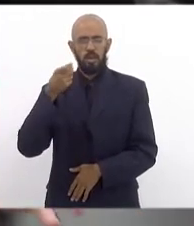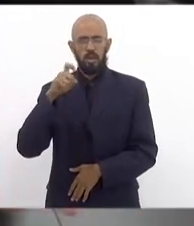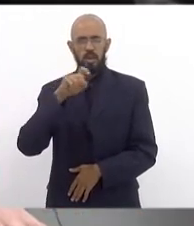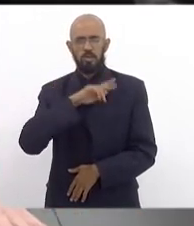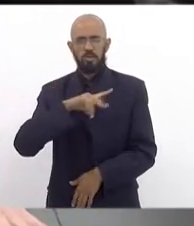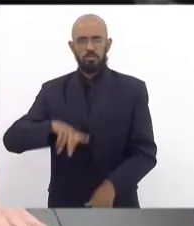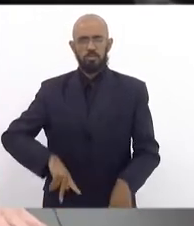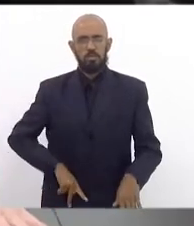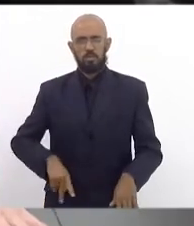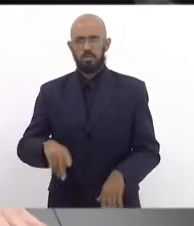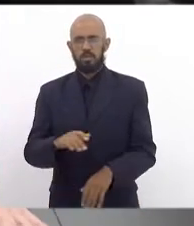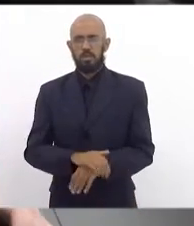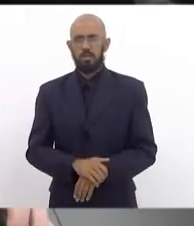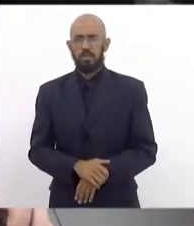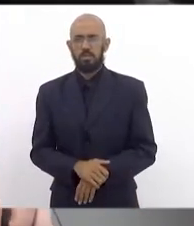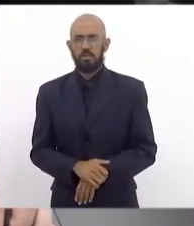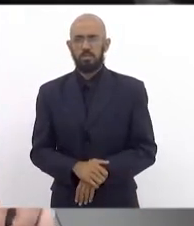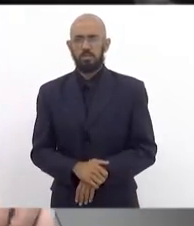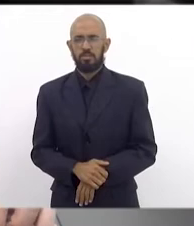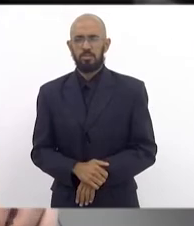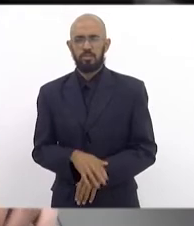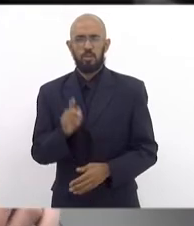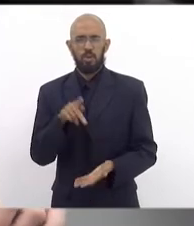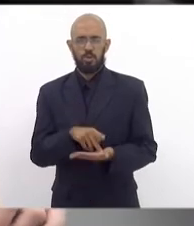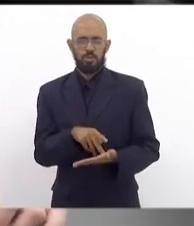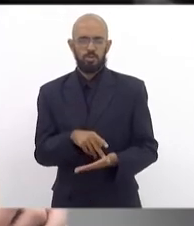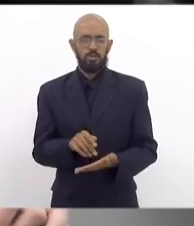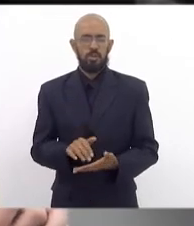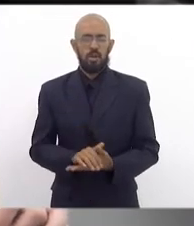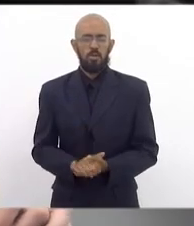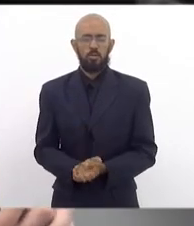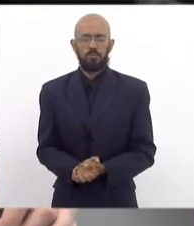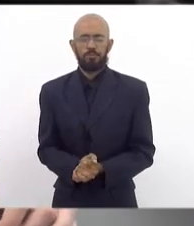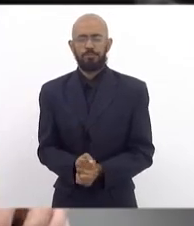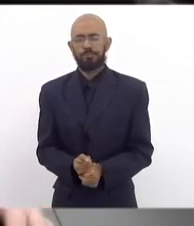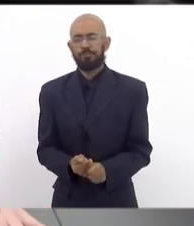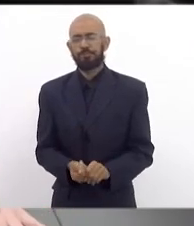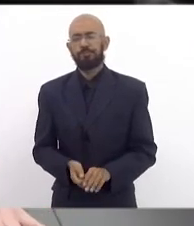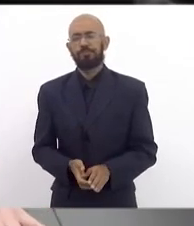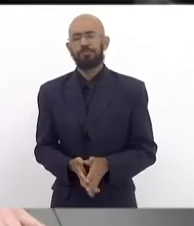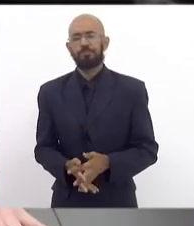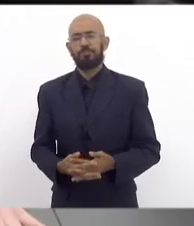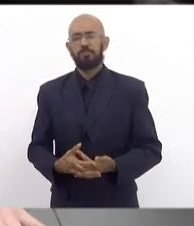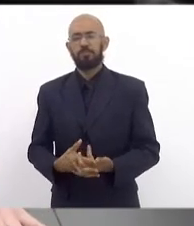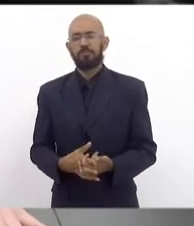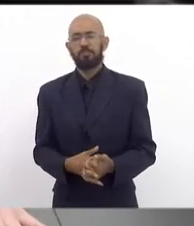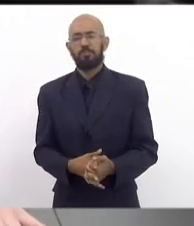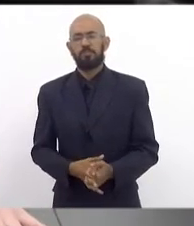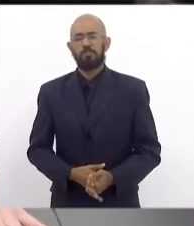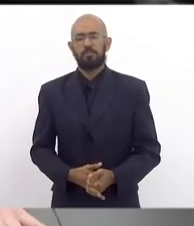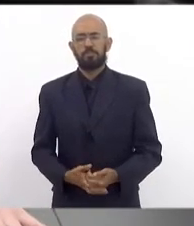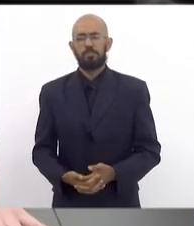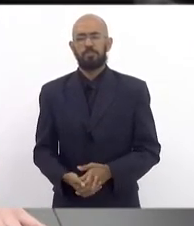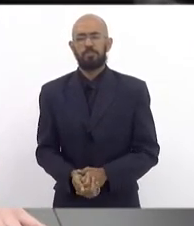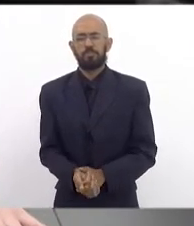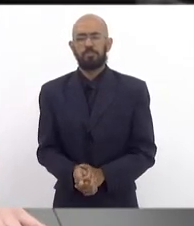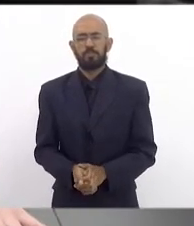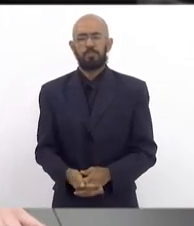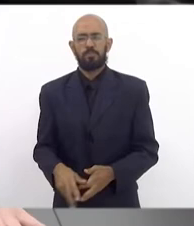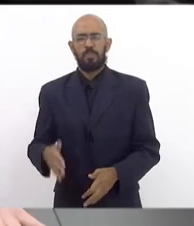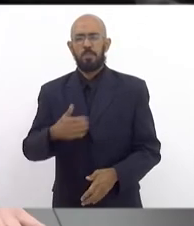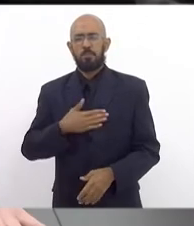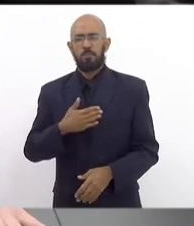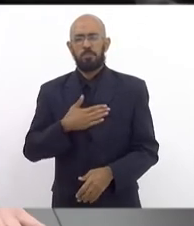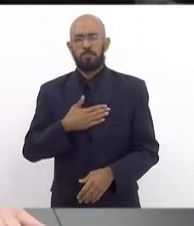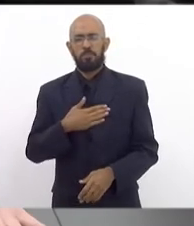minha fala Diferentemente da da originária né é e o meu ponto importante